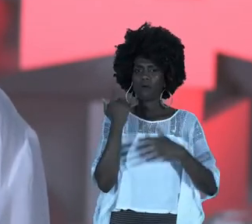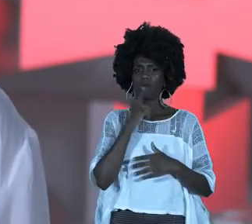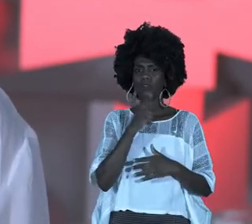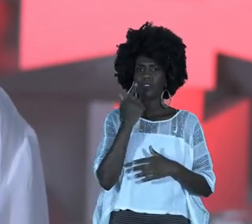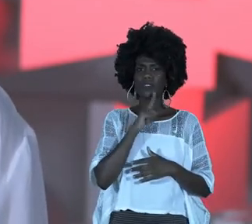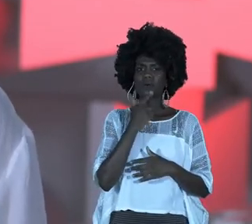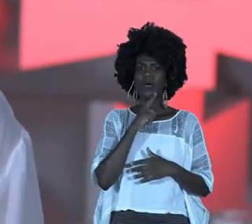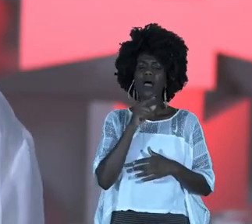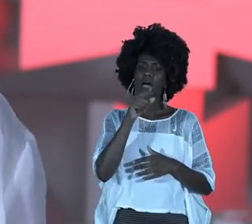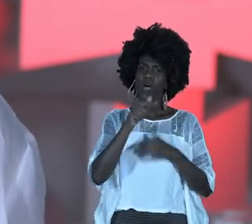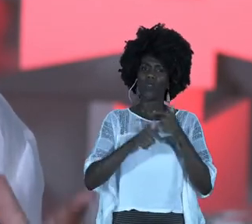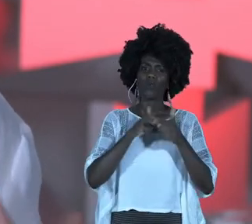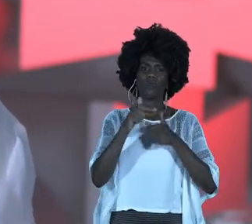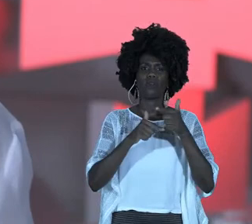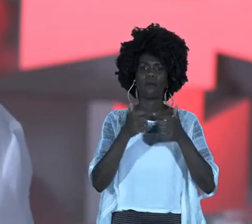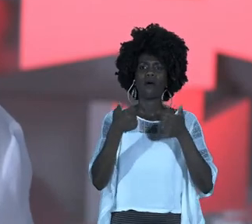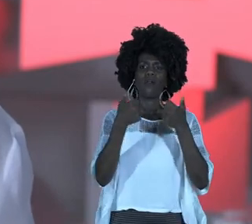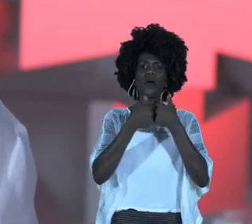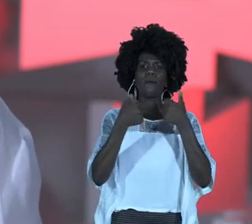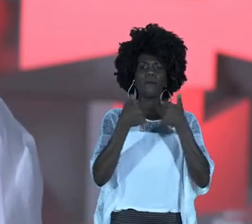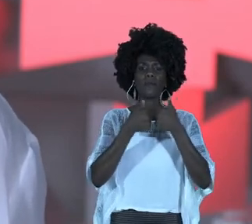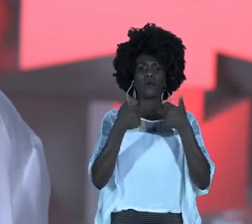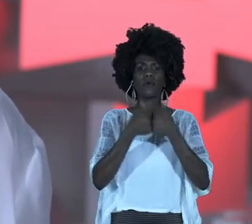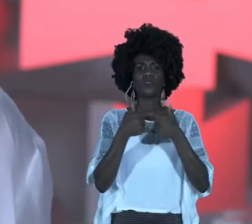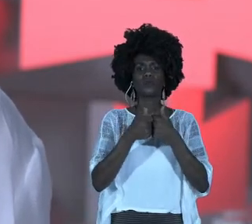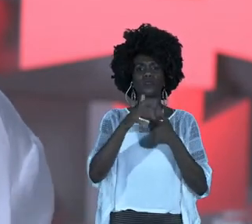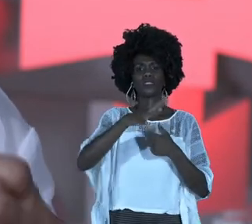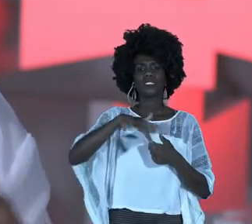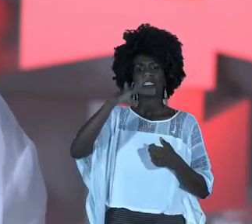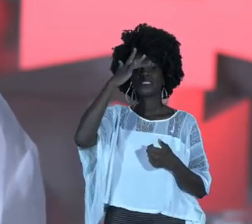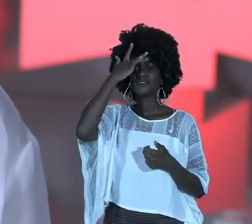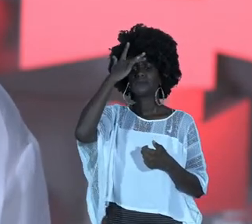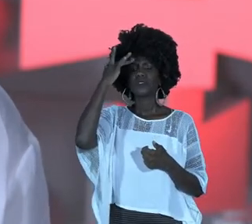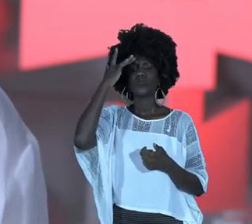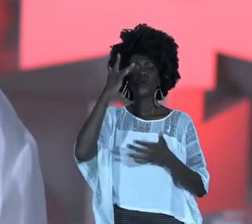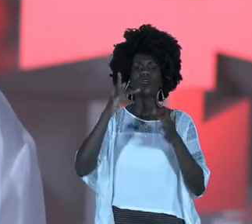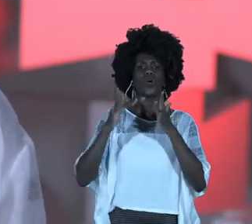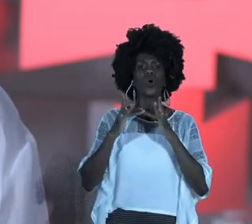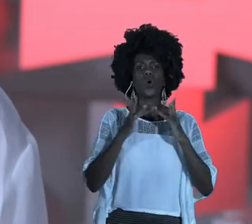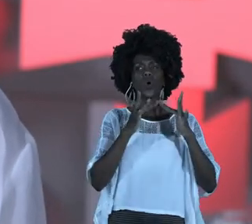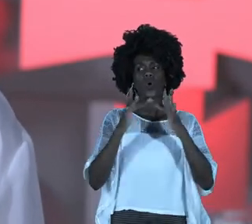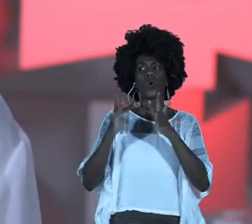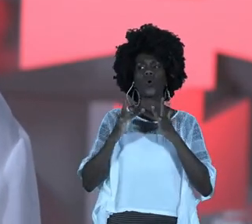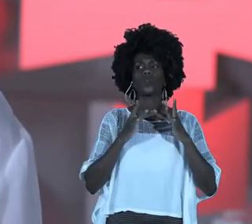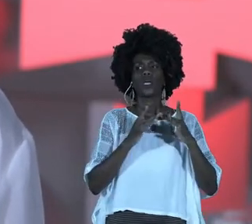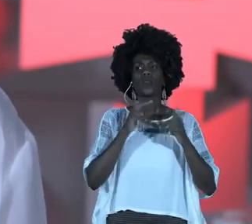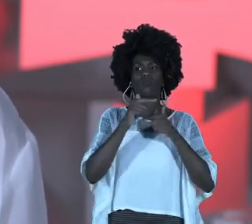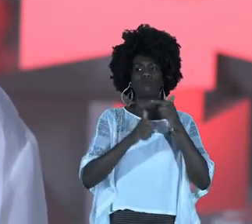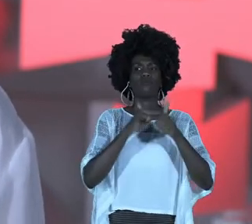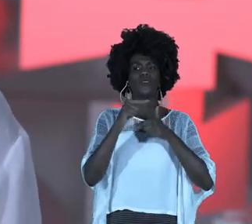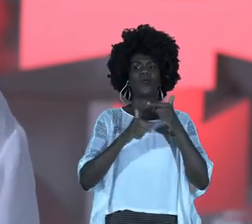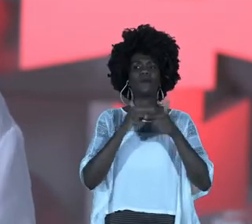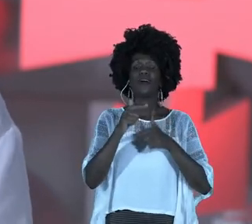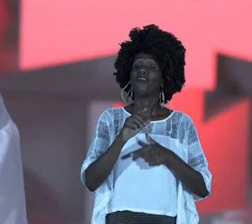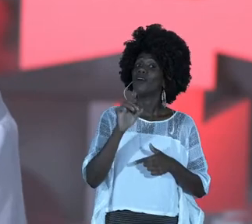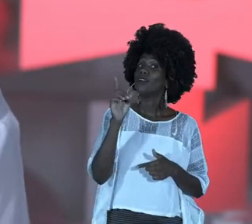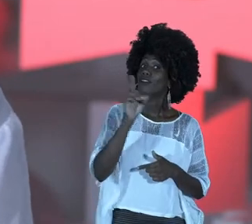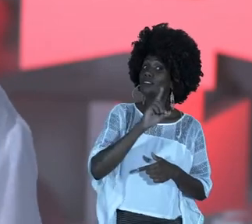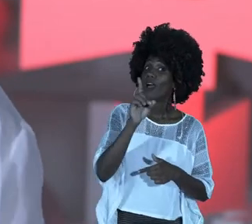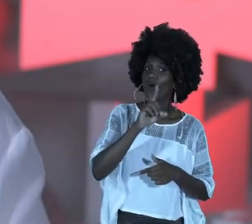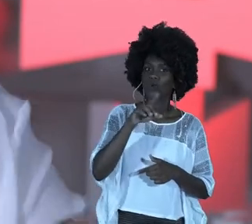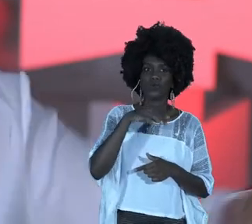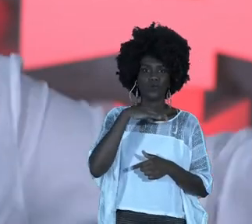está justamente nessa aproximação do público e a interação do público com a obra. Não nos